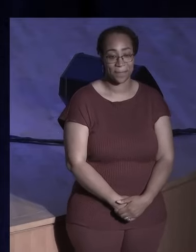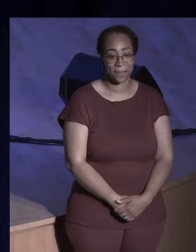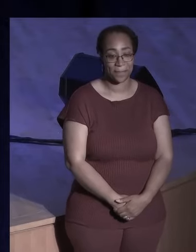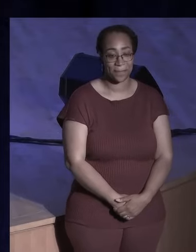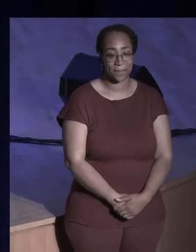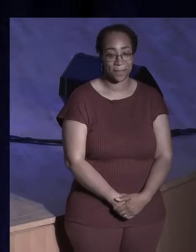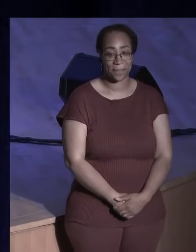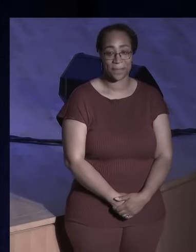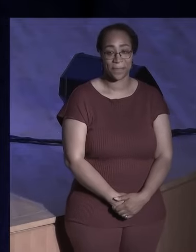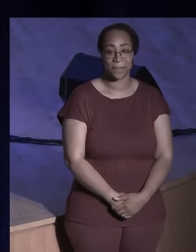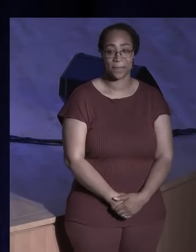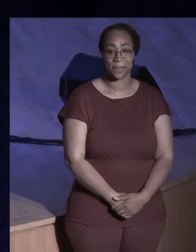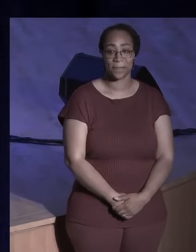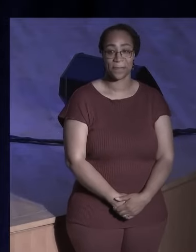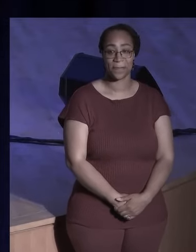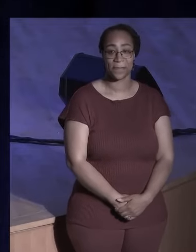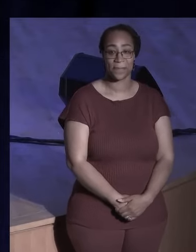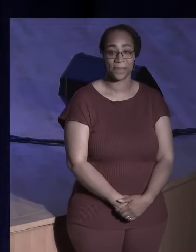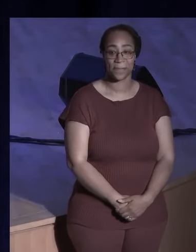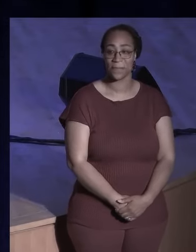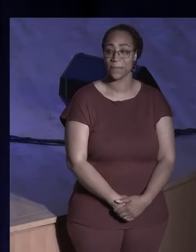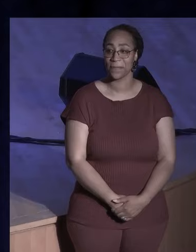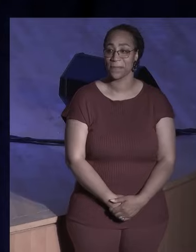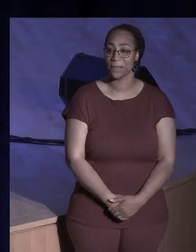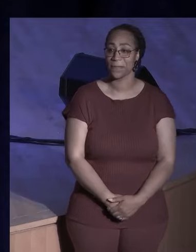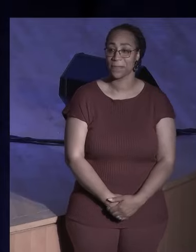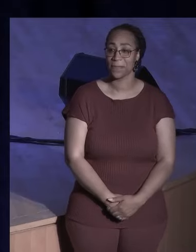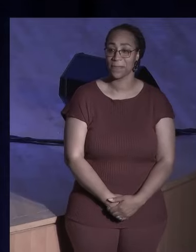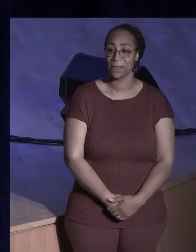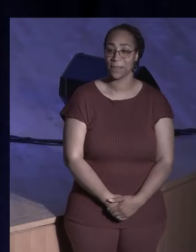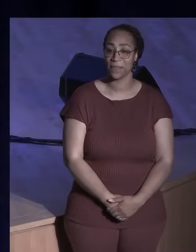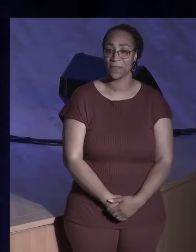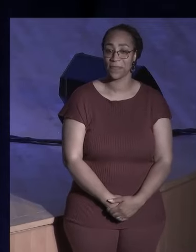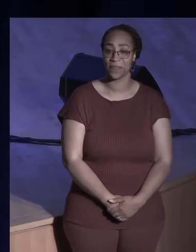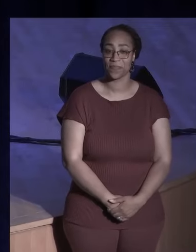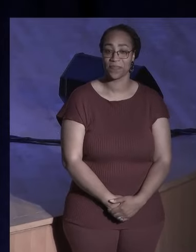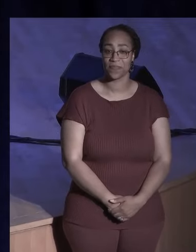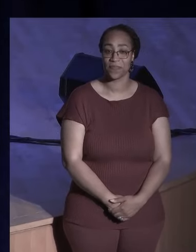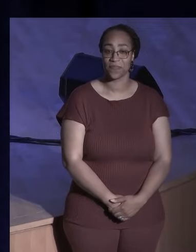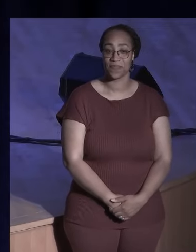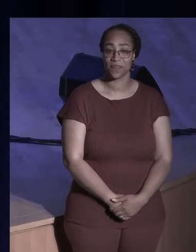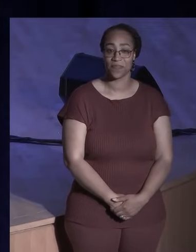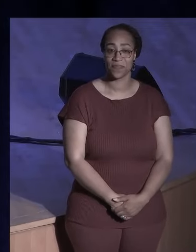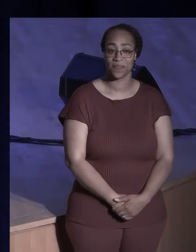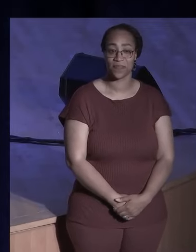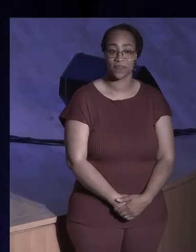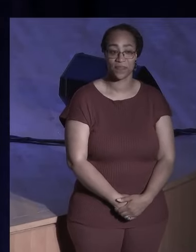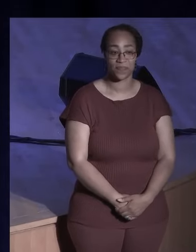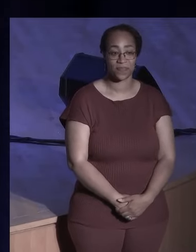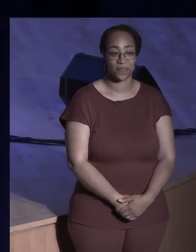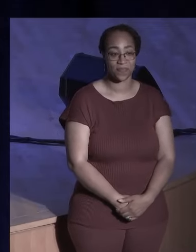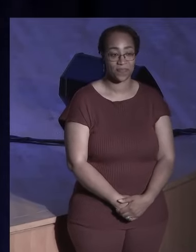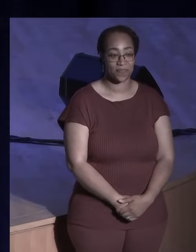ho mai, e a, e ho mai, ka ike